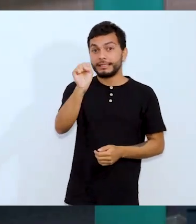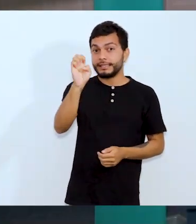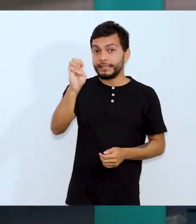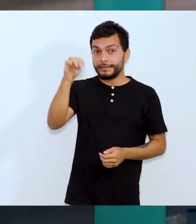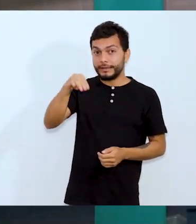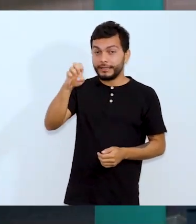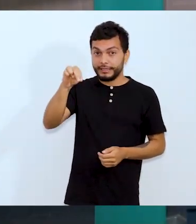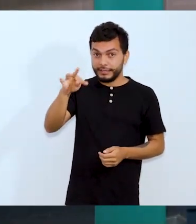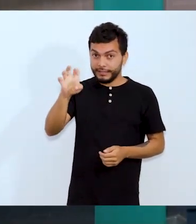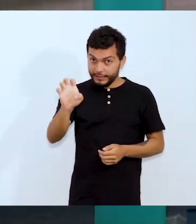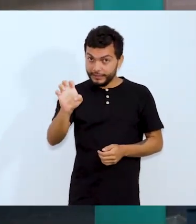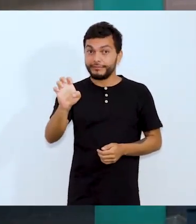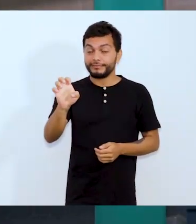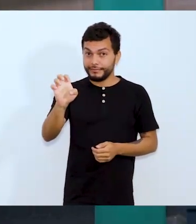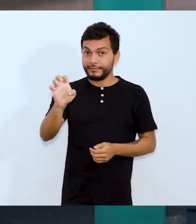sementes,